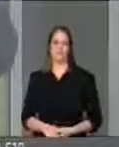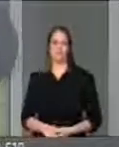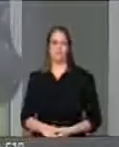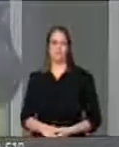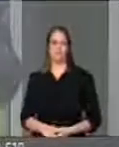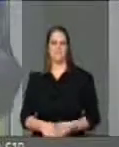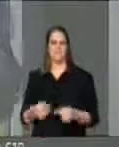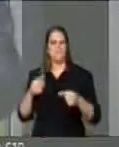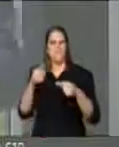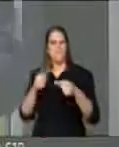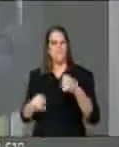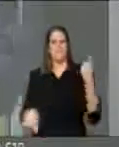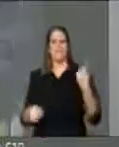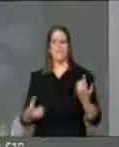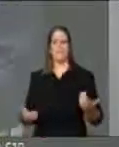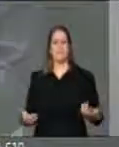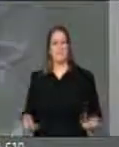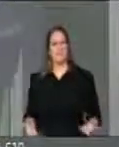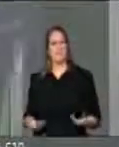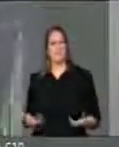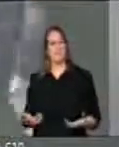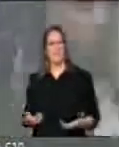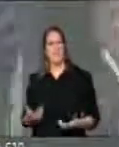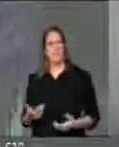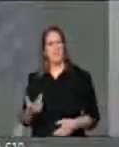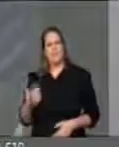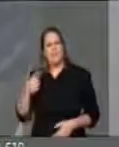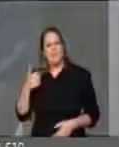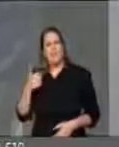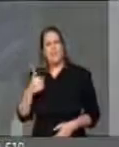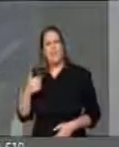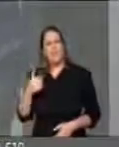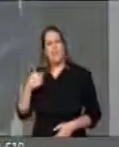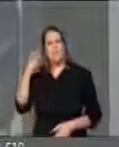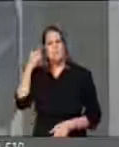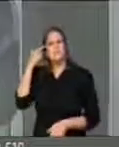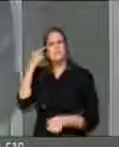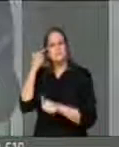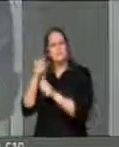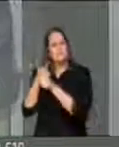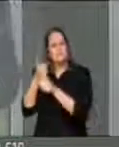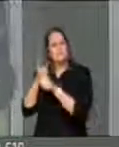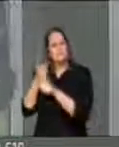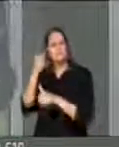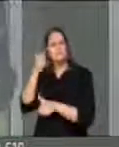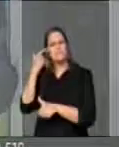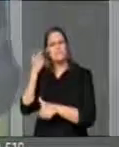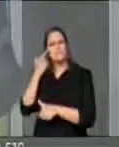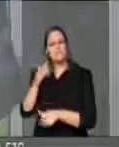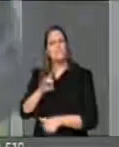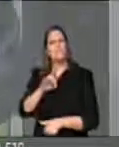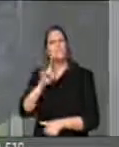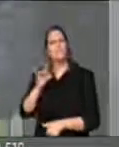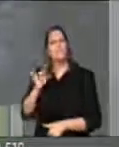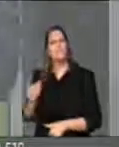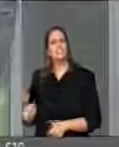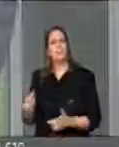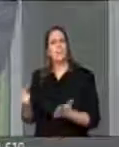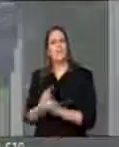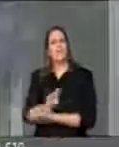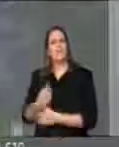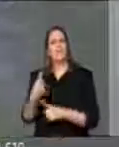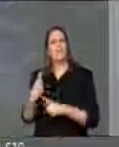fora de propósito que eu procurei nas minhas lembranças encontrar essa data, porque o impeachment